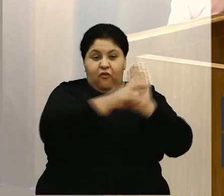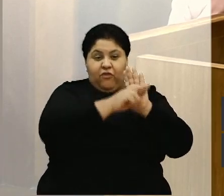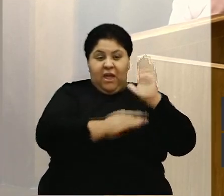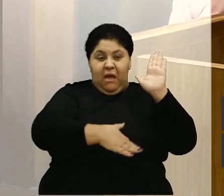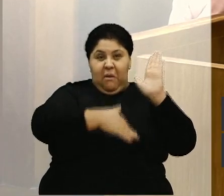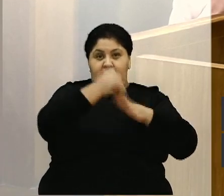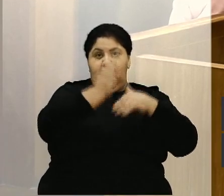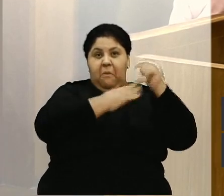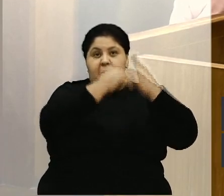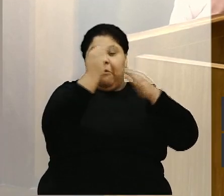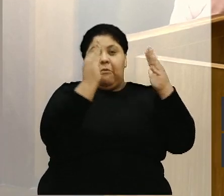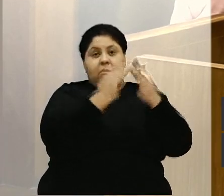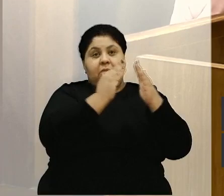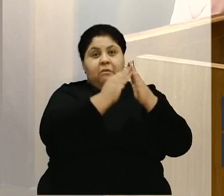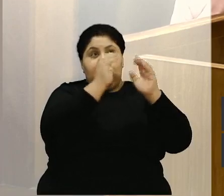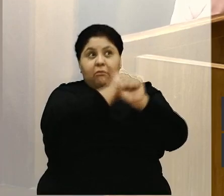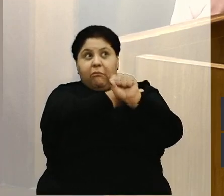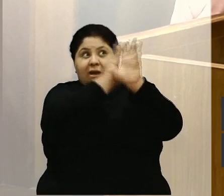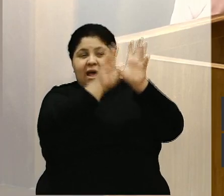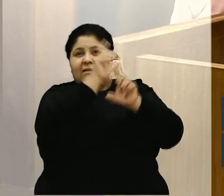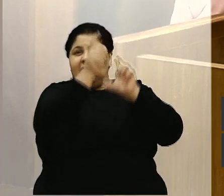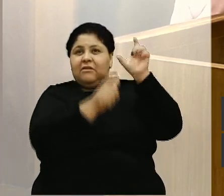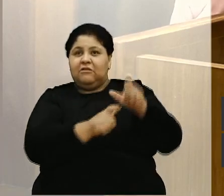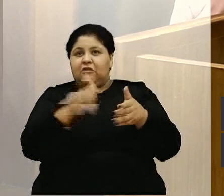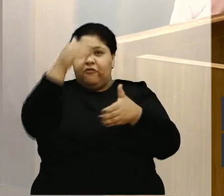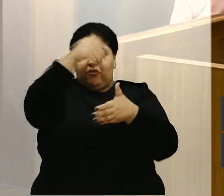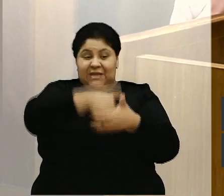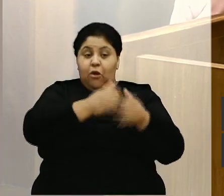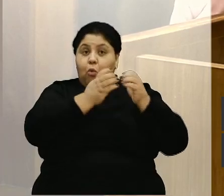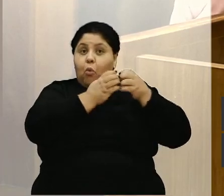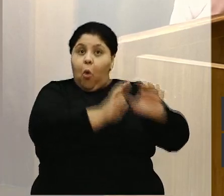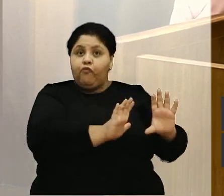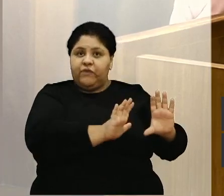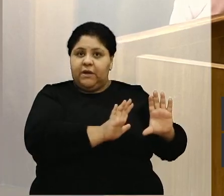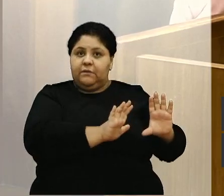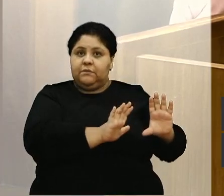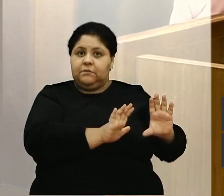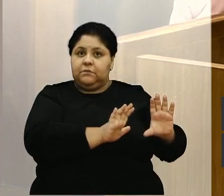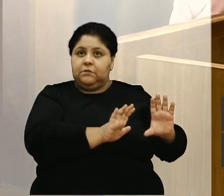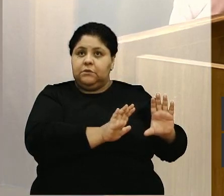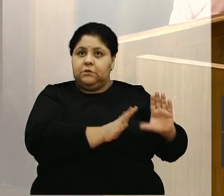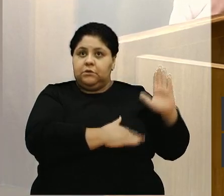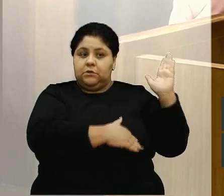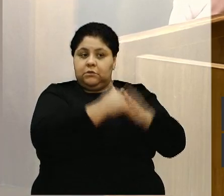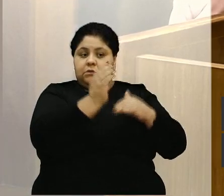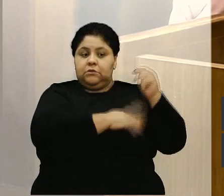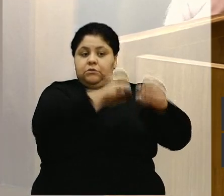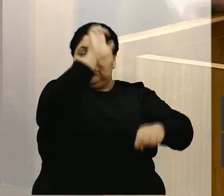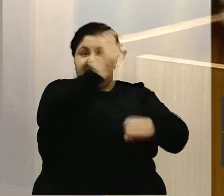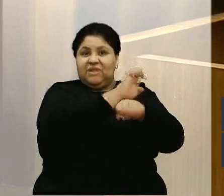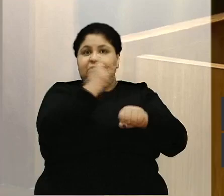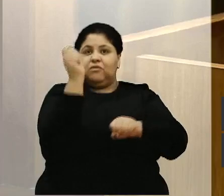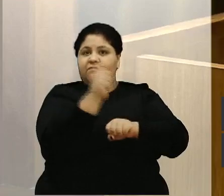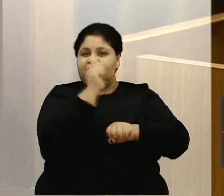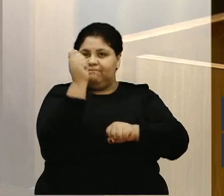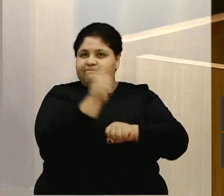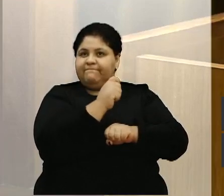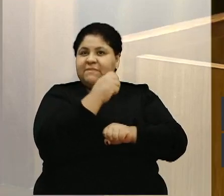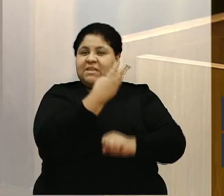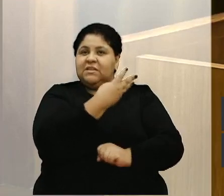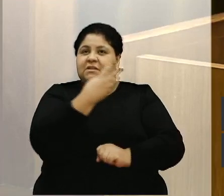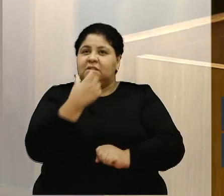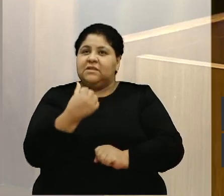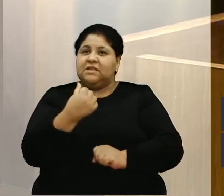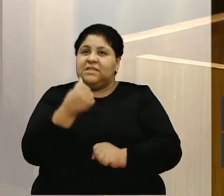casas. Que fique claro que essas pessoas votaram contra a reconstrução do estado do Rio Grande do Sul. Eram